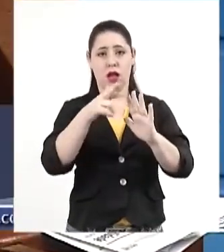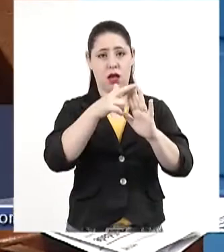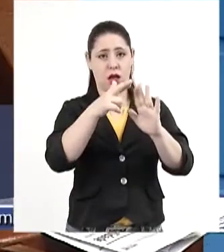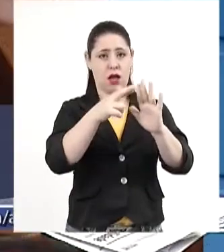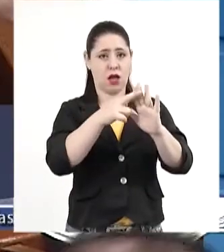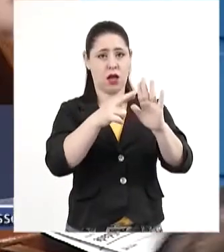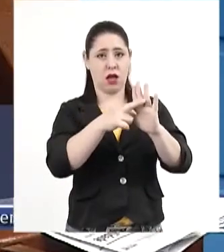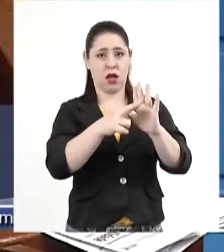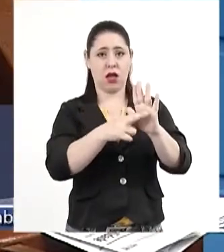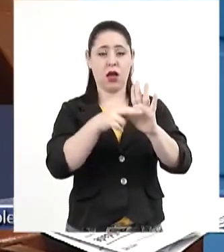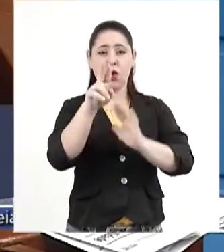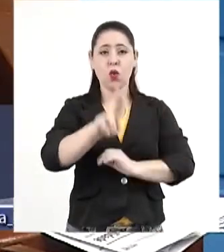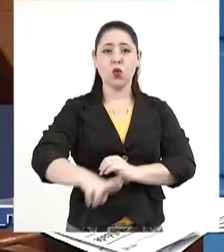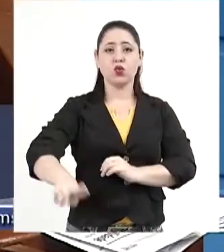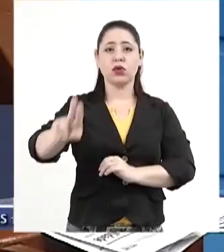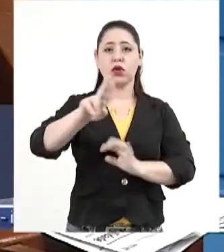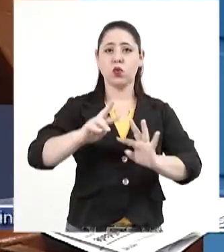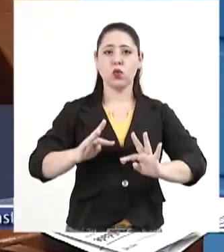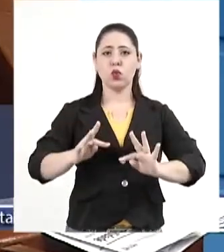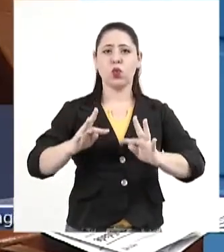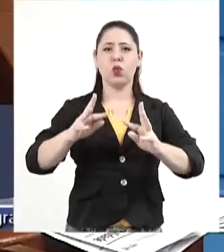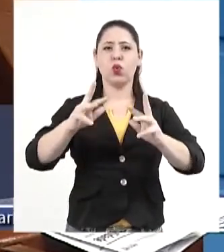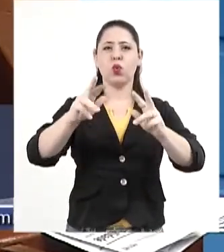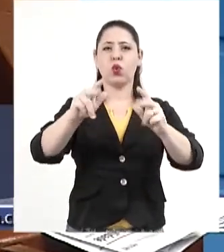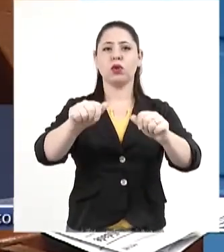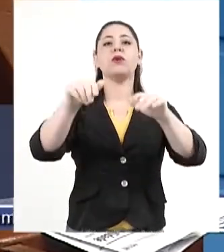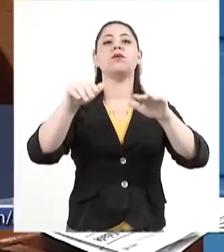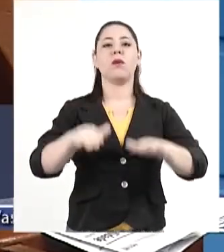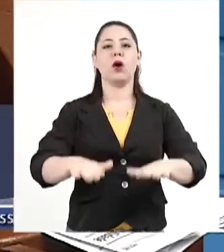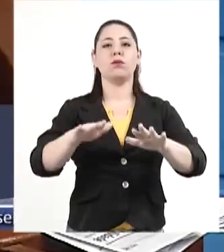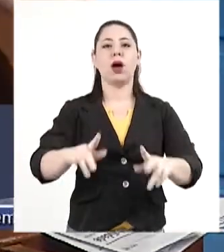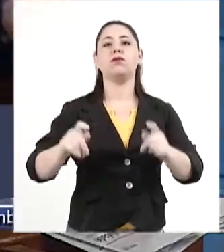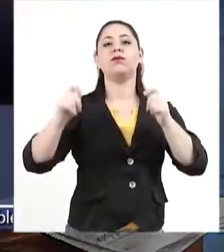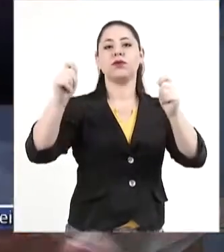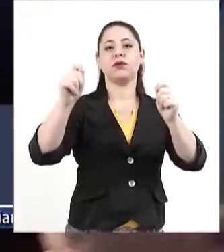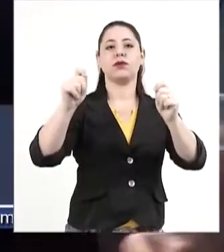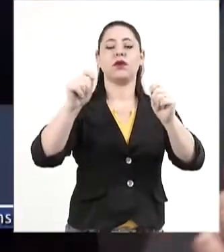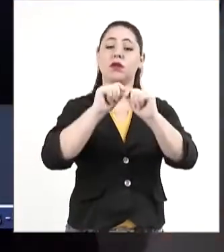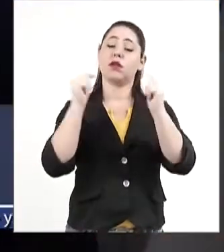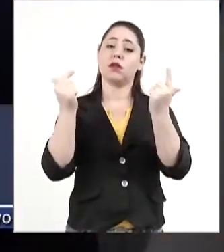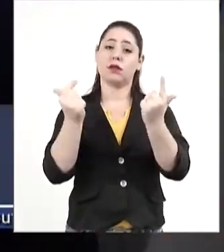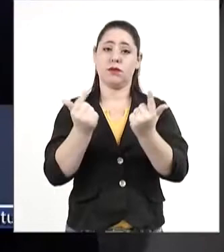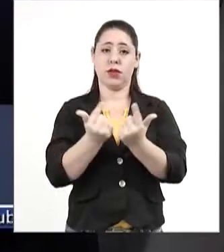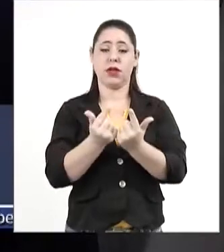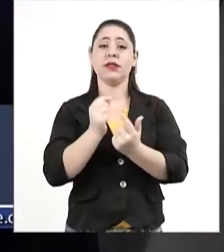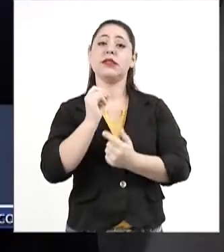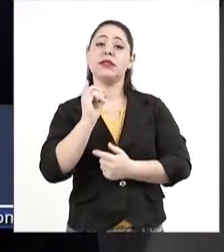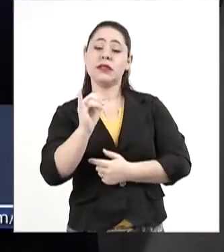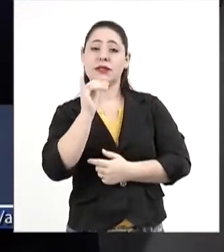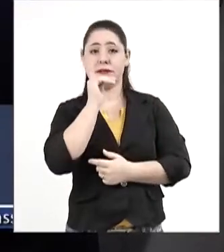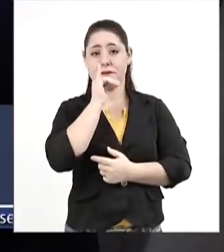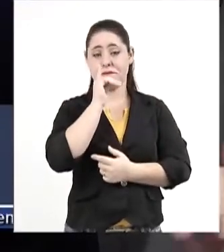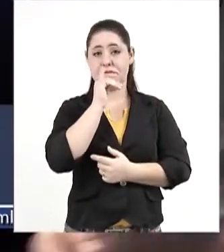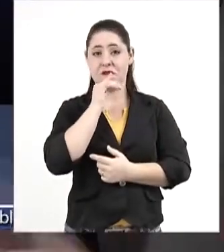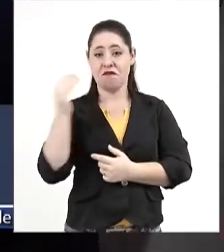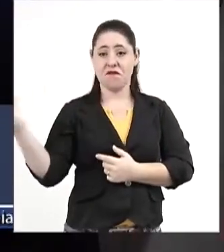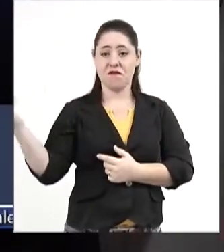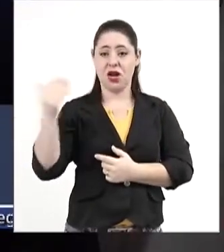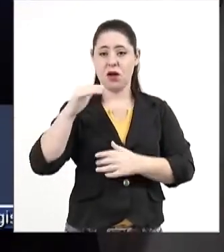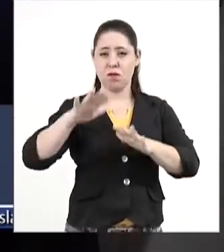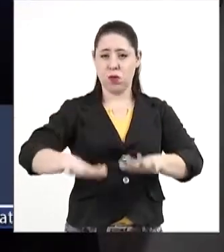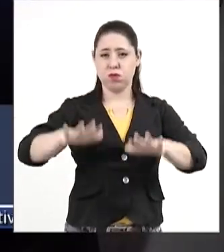fosse utilizada com todos os movimentos que vierem para a Assembleia, né? Se vier, por exemplo, aqui um